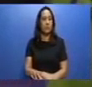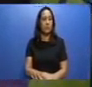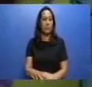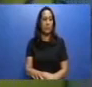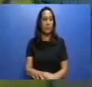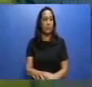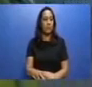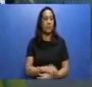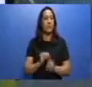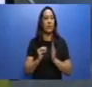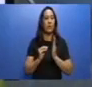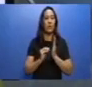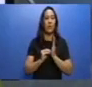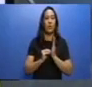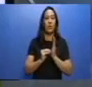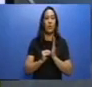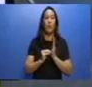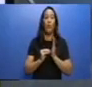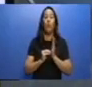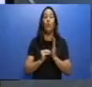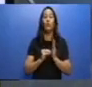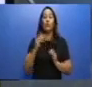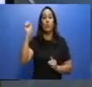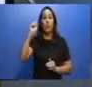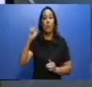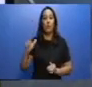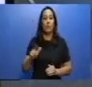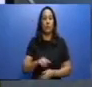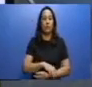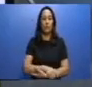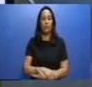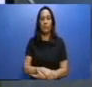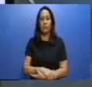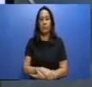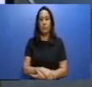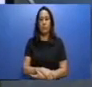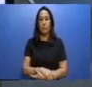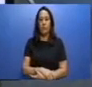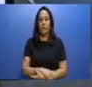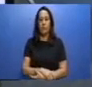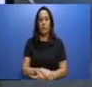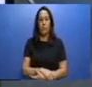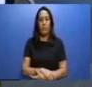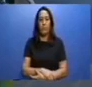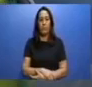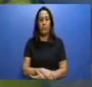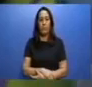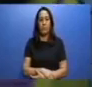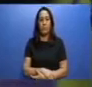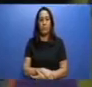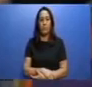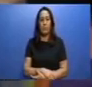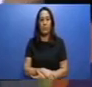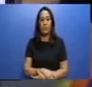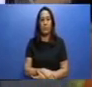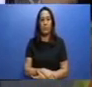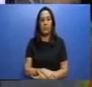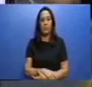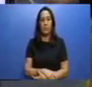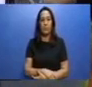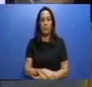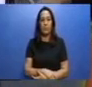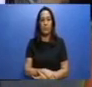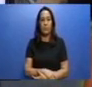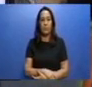E o meu último, esse que é o último, né, pessoal? Outro azul com a pontinha para cima.